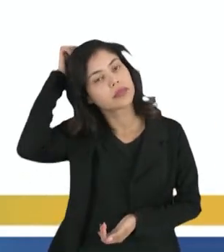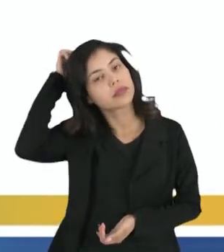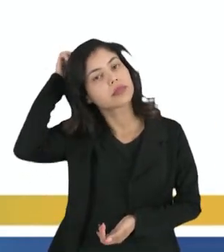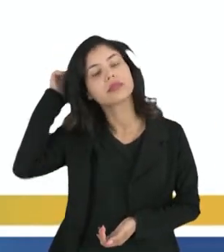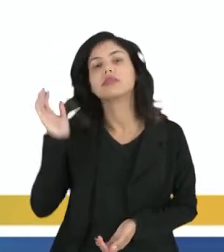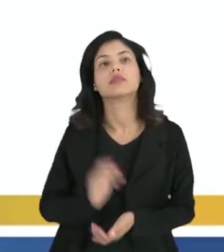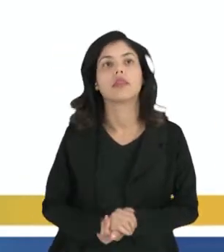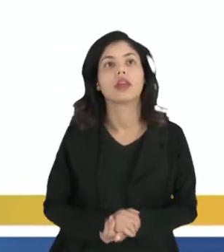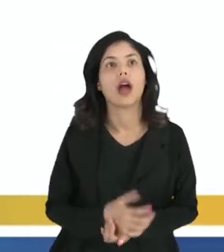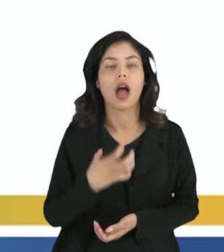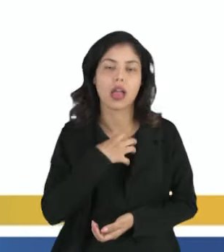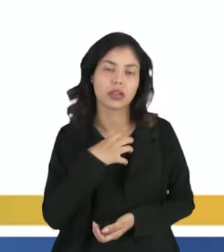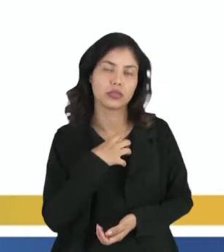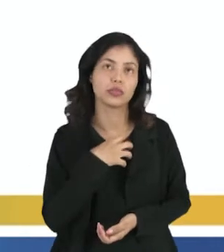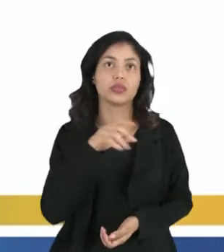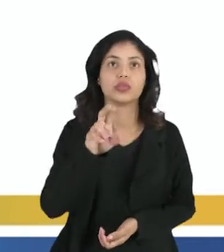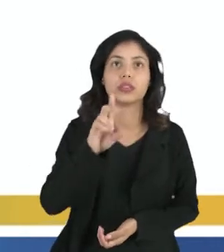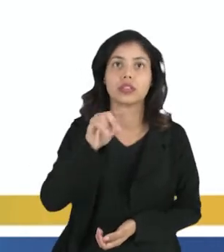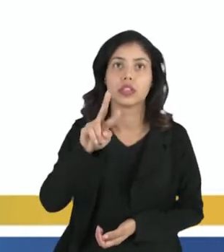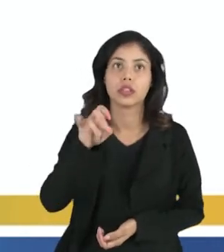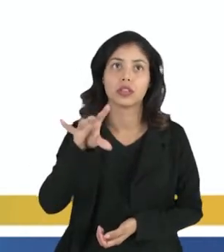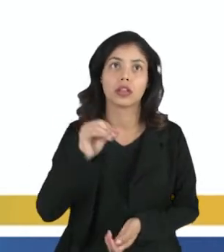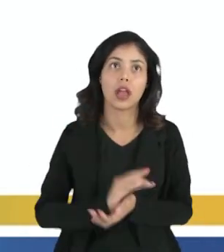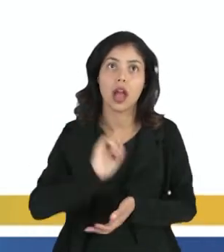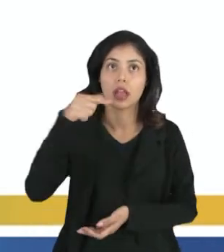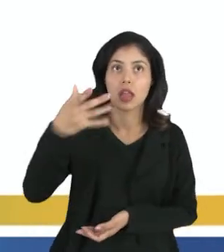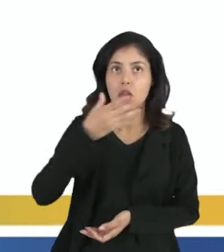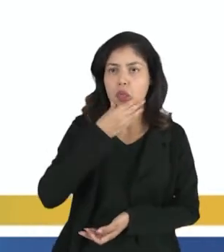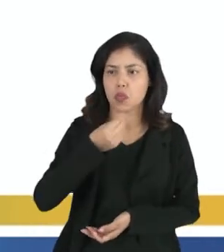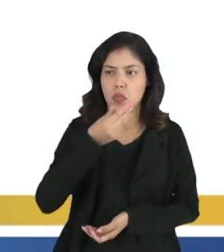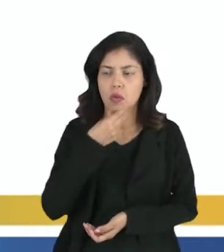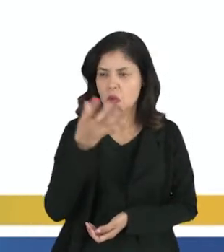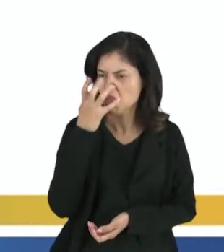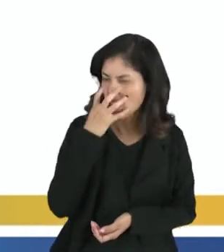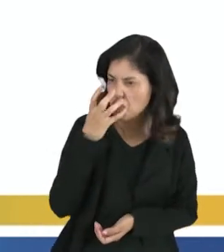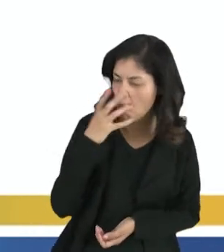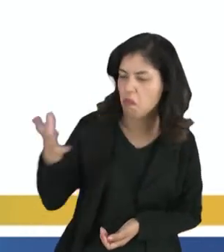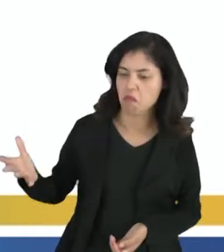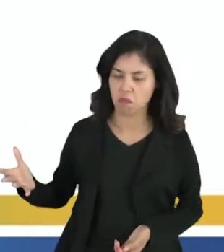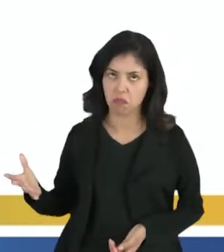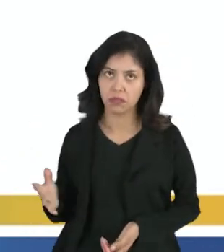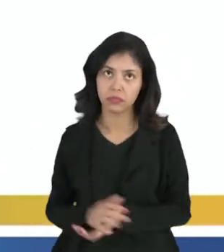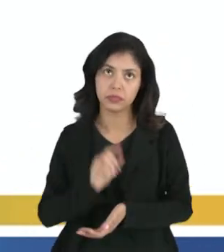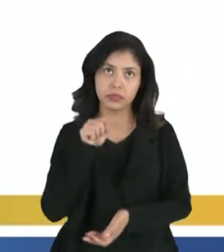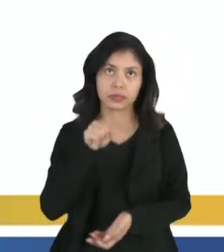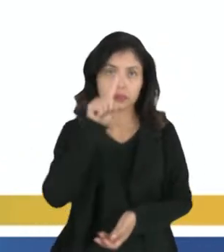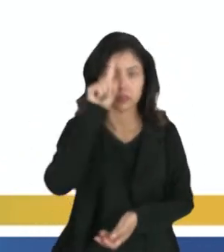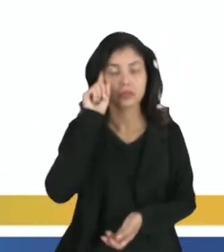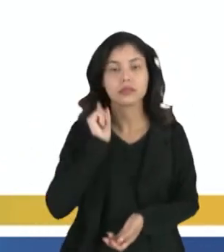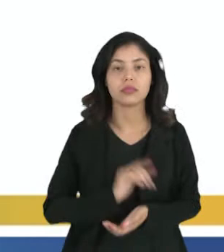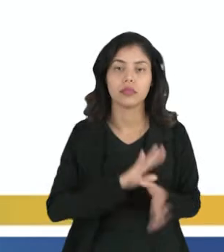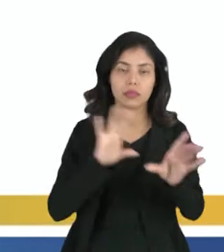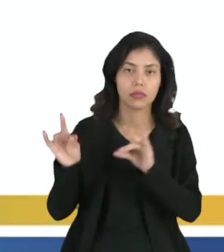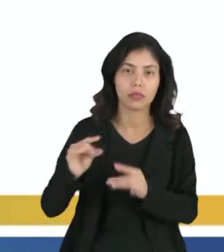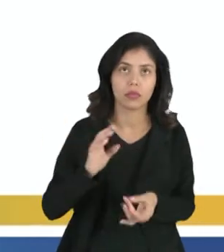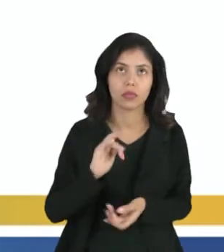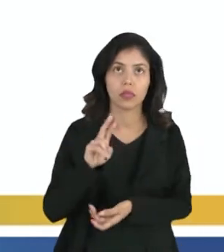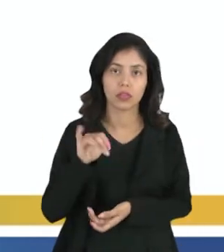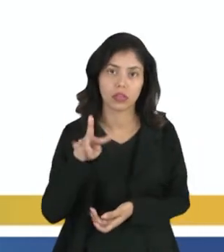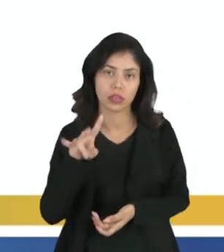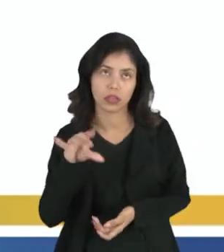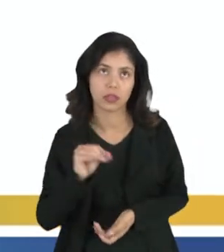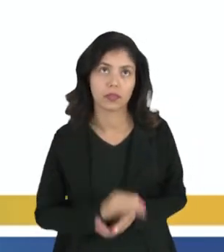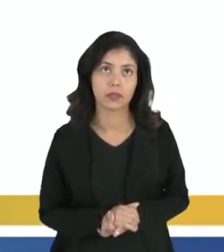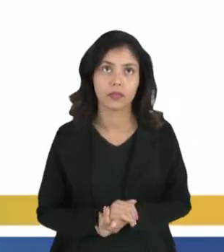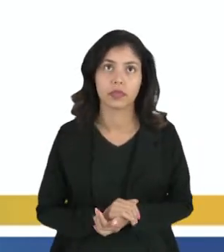um sentido denotativo. Aquele homem é um cachorro. Aqui foi atribuído o sentido